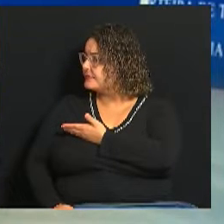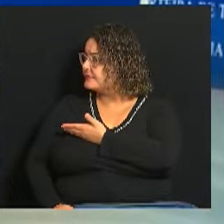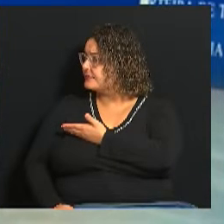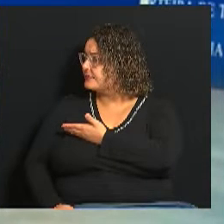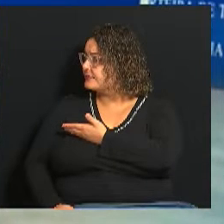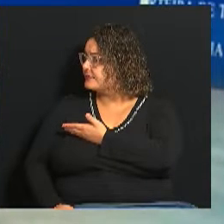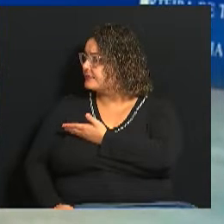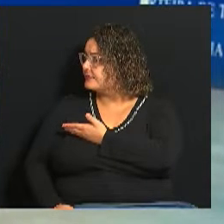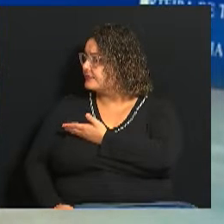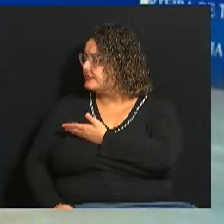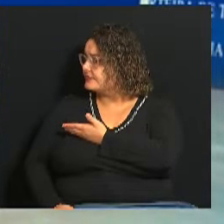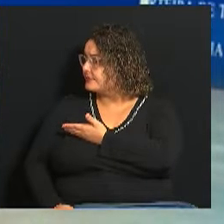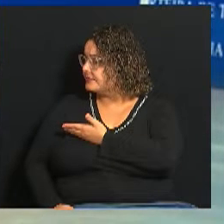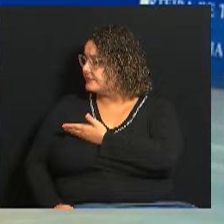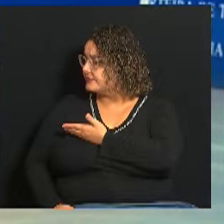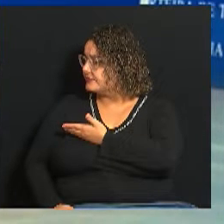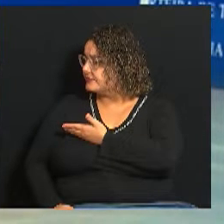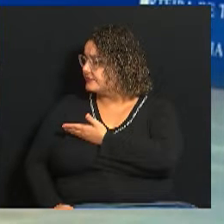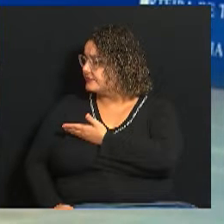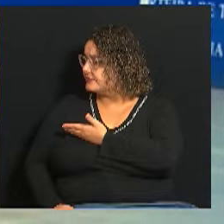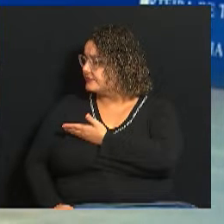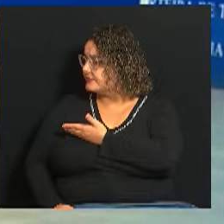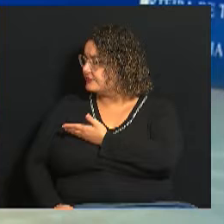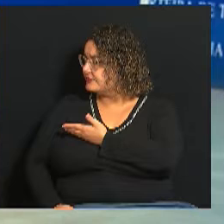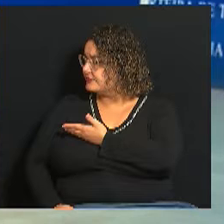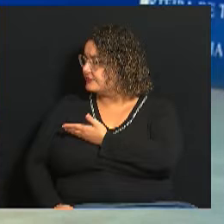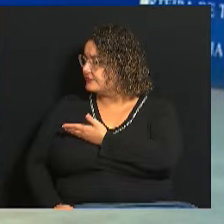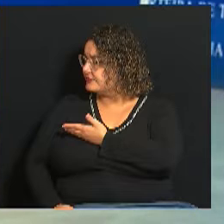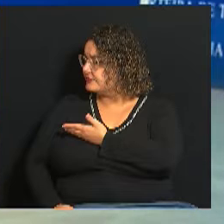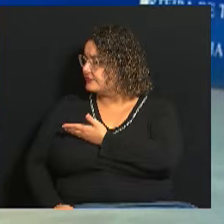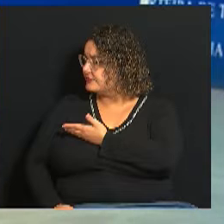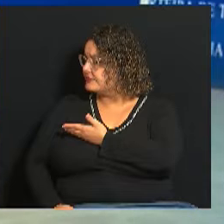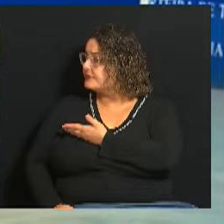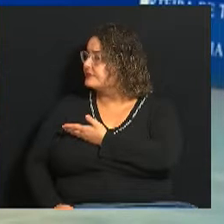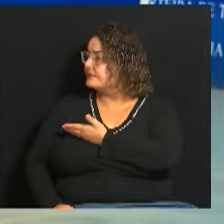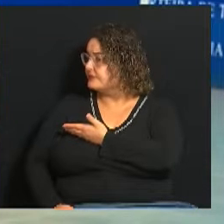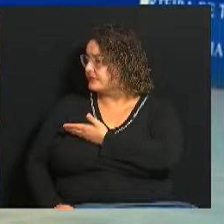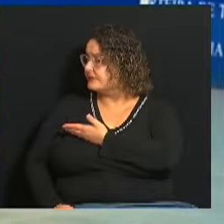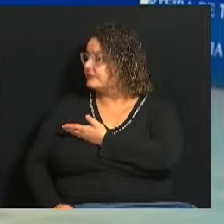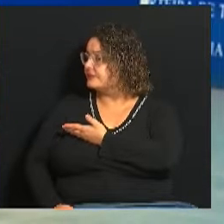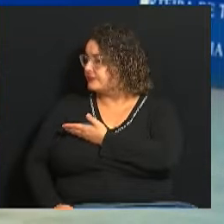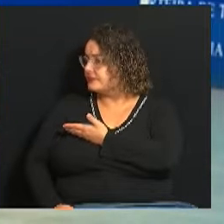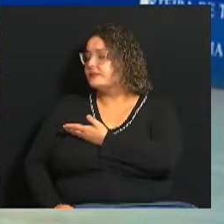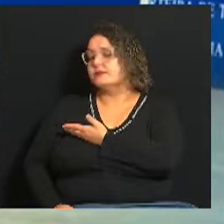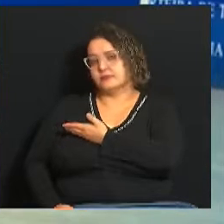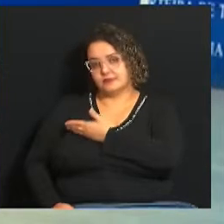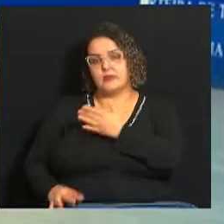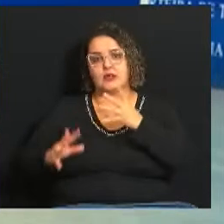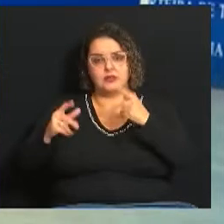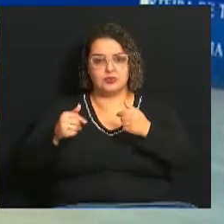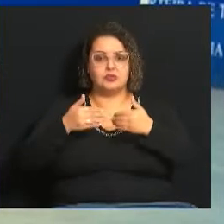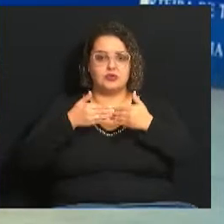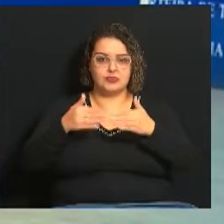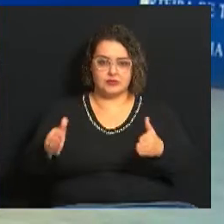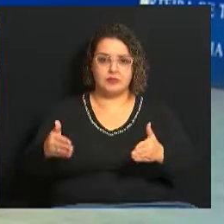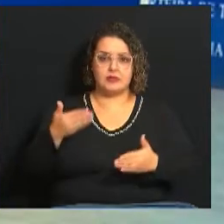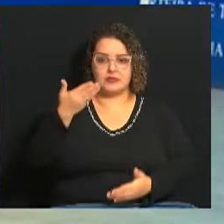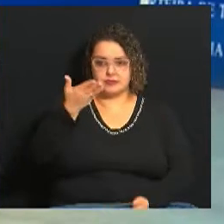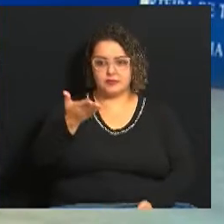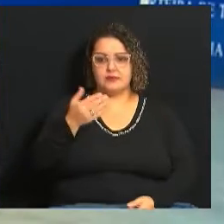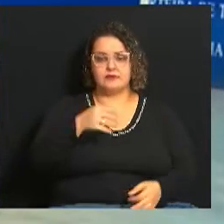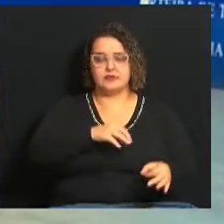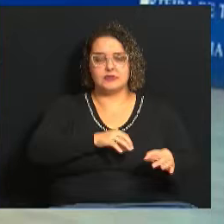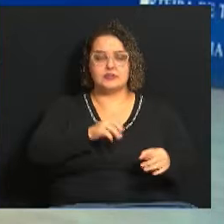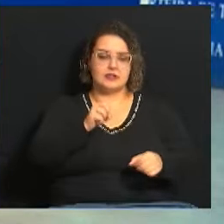reparação, instalador de sistemas de segurança, instalador reparador de linhas de comunicação de dados,